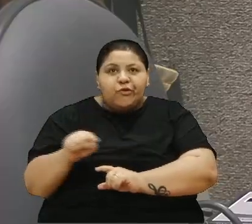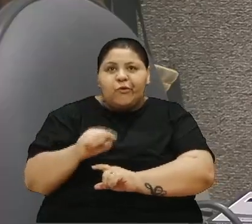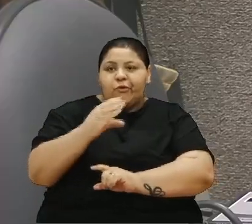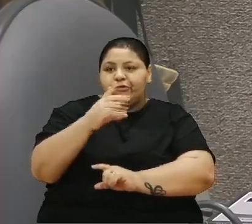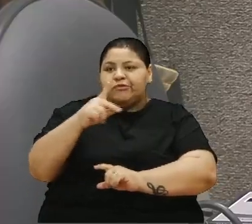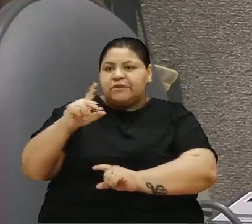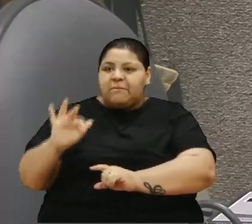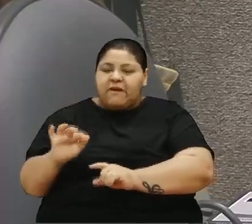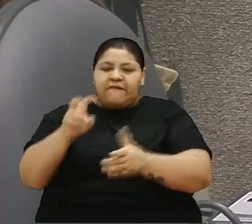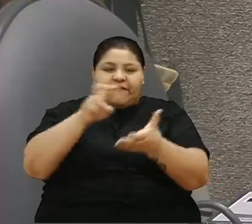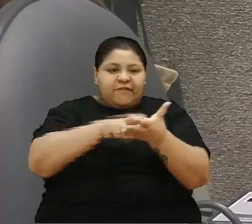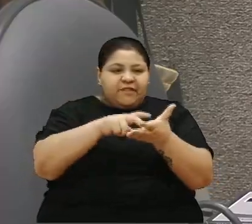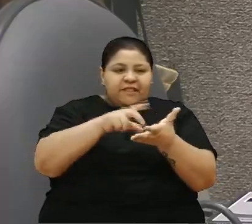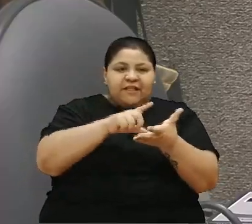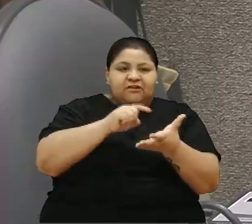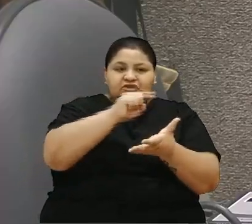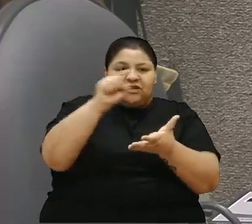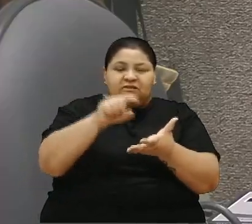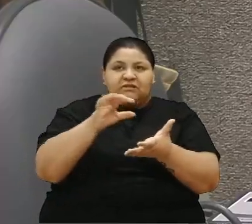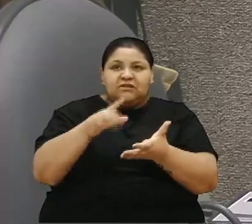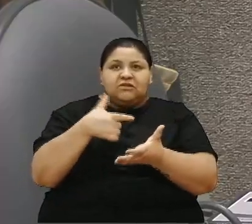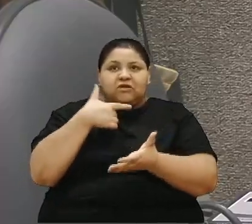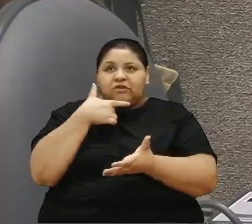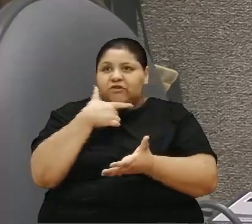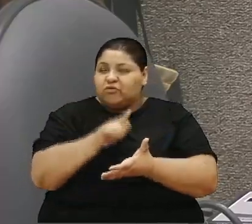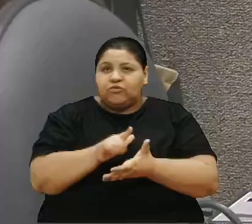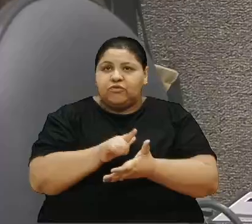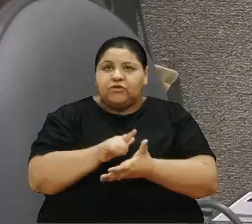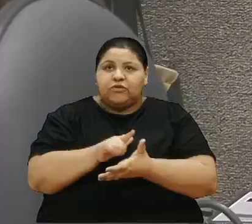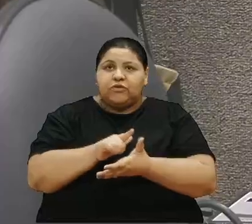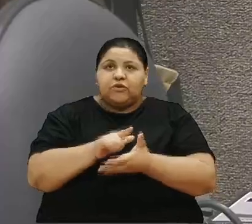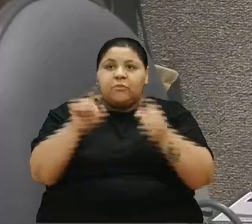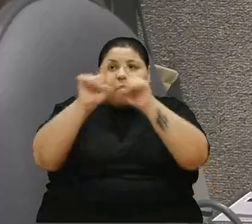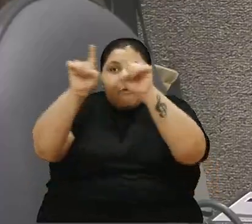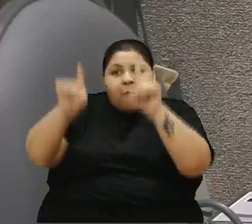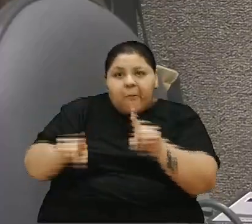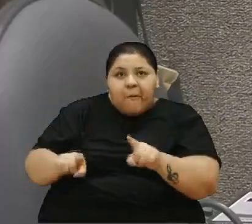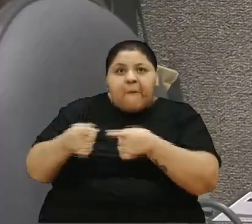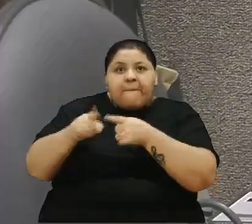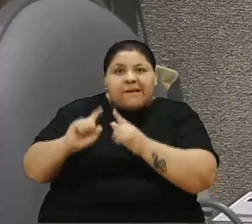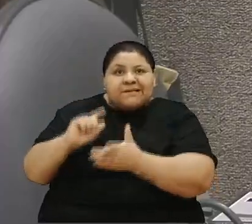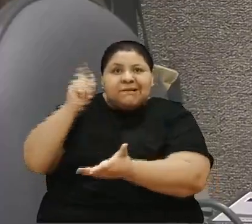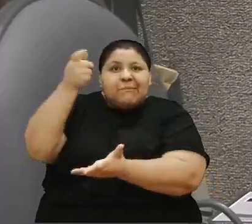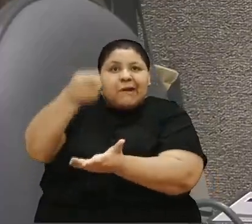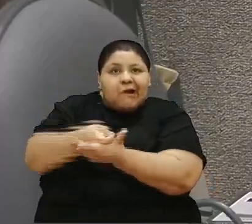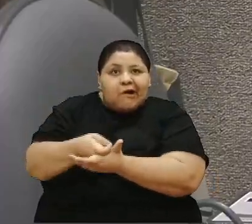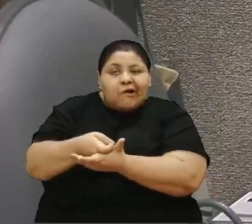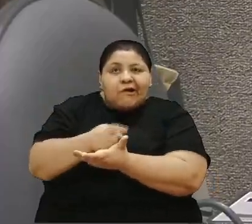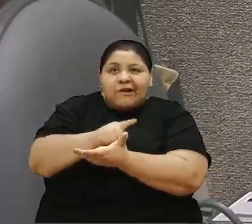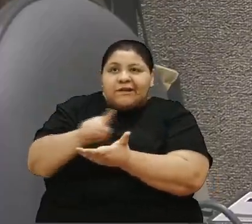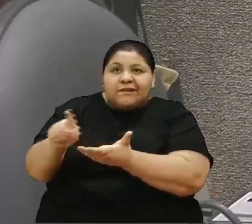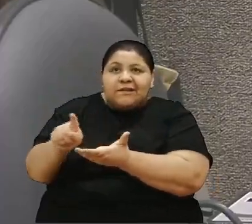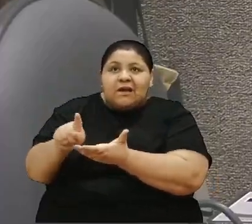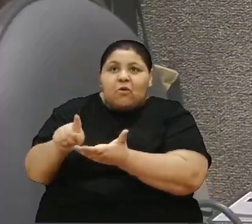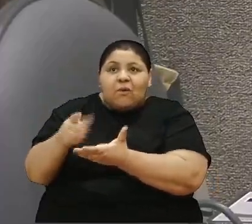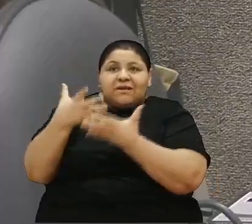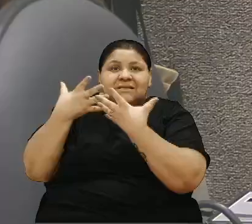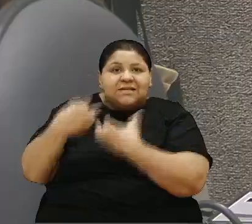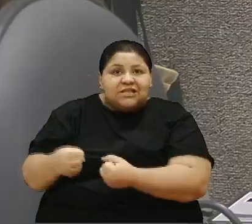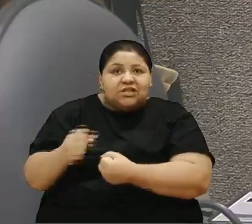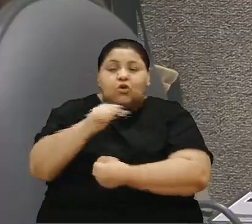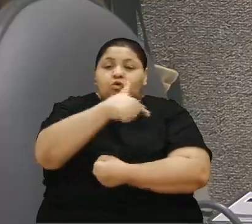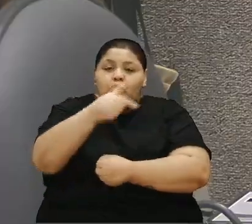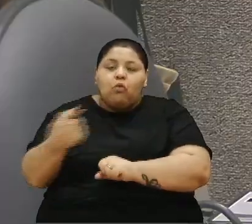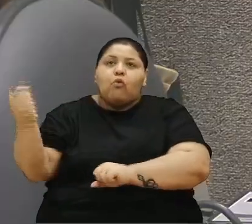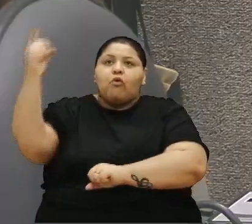CPF num banco. Se tu não digitar o número, não pode entrar a questão do parquímetro. Porém, ele pagou e não entrou. E daí, no outro